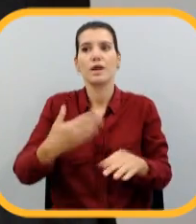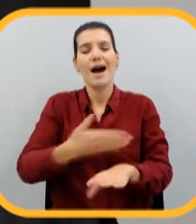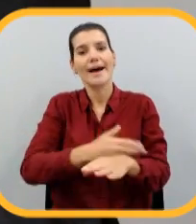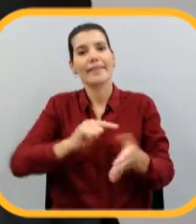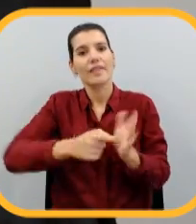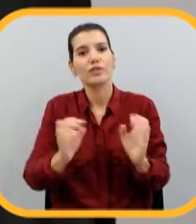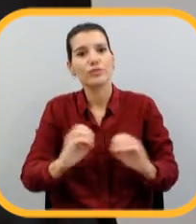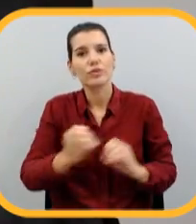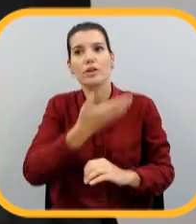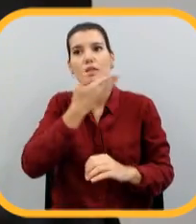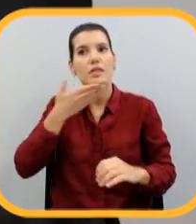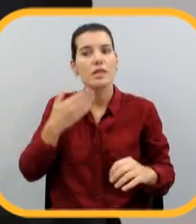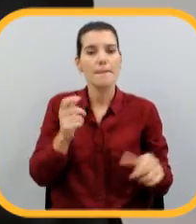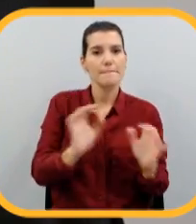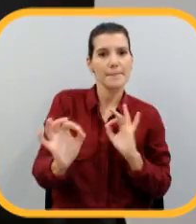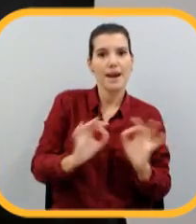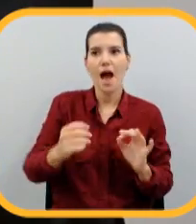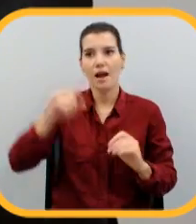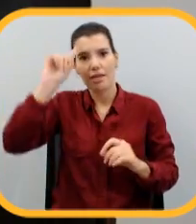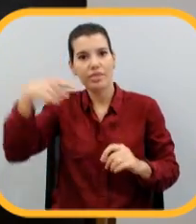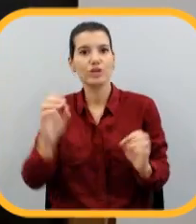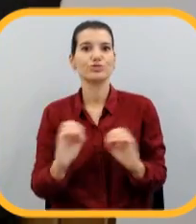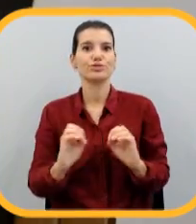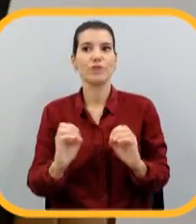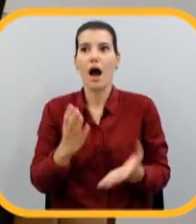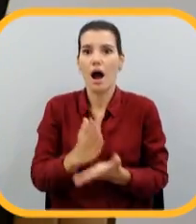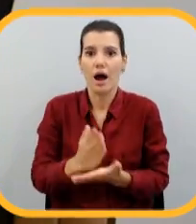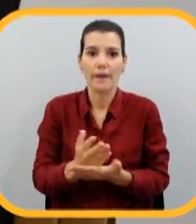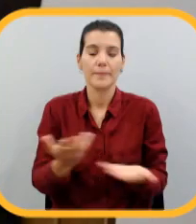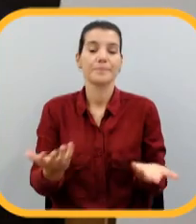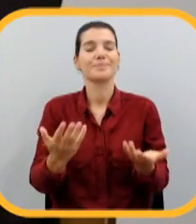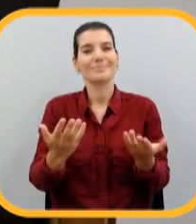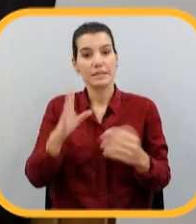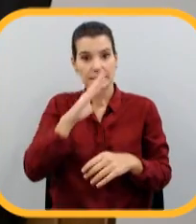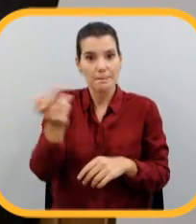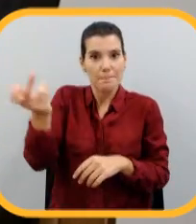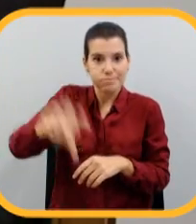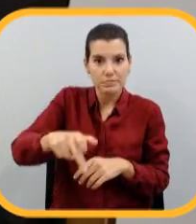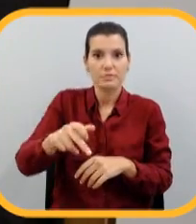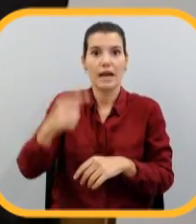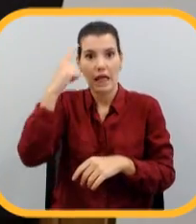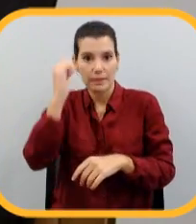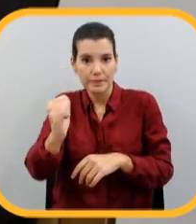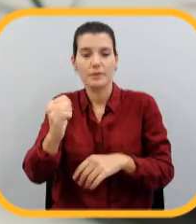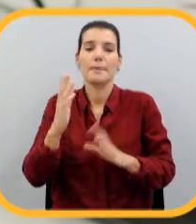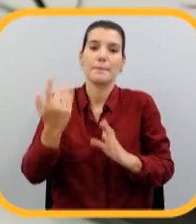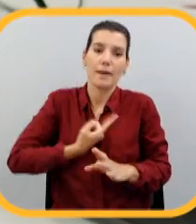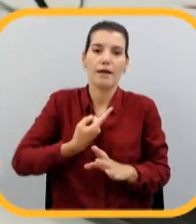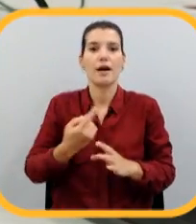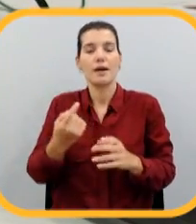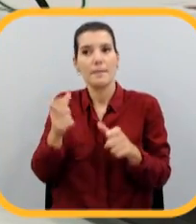estamos testados, não estamos oleados, não estamos flexíveis àquilo que é necessário fazer. Ou seja, quando houver um ataque tem que haver um plano de